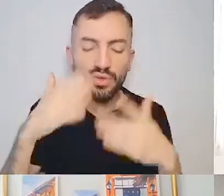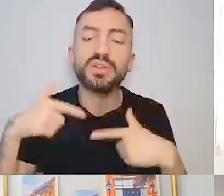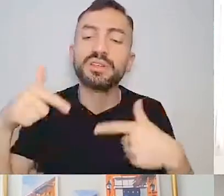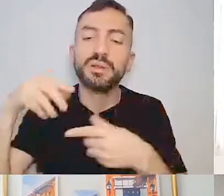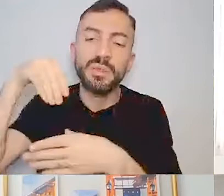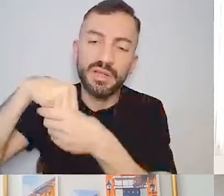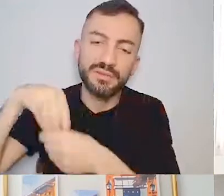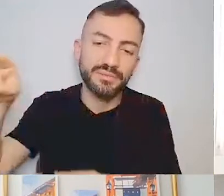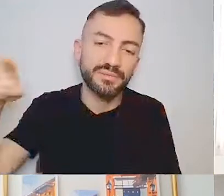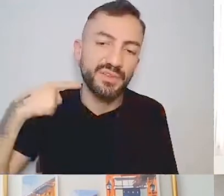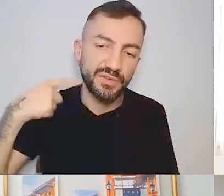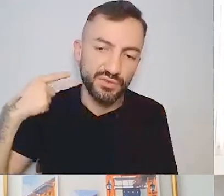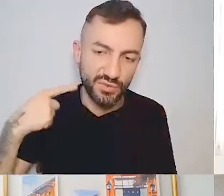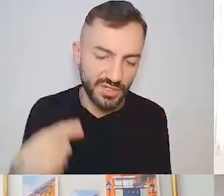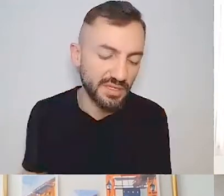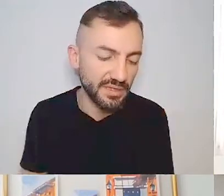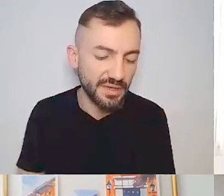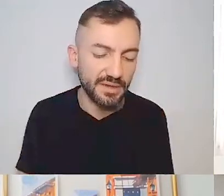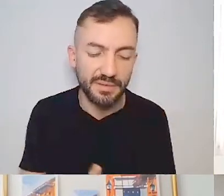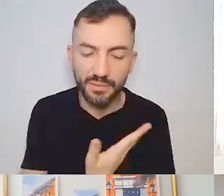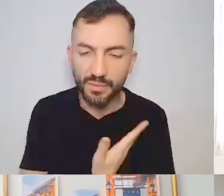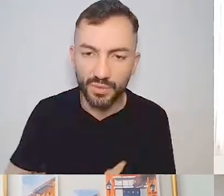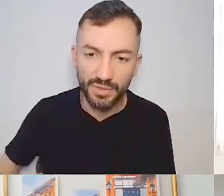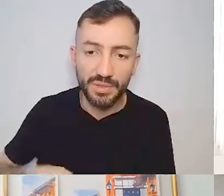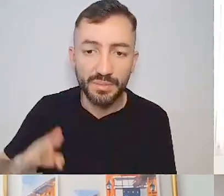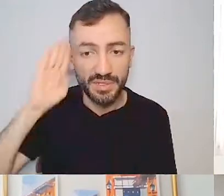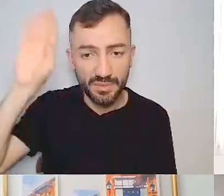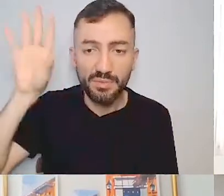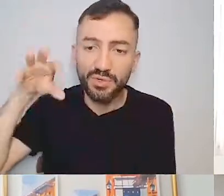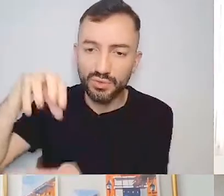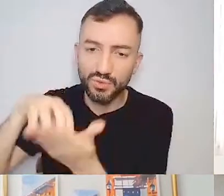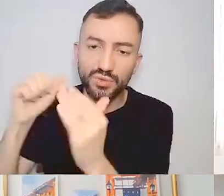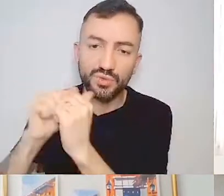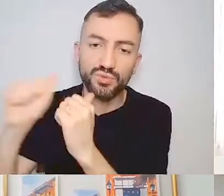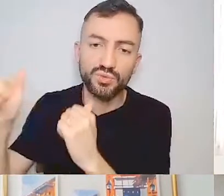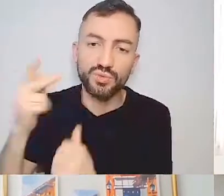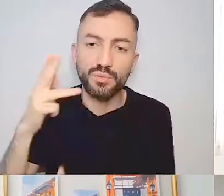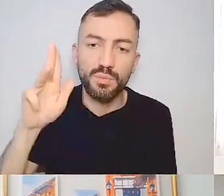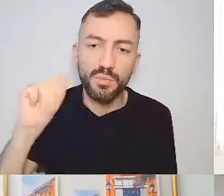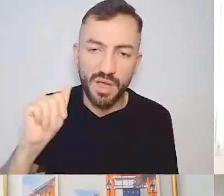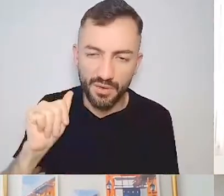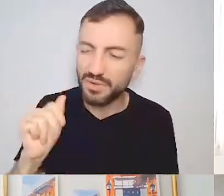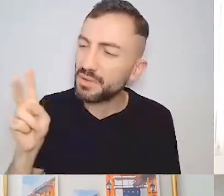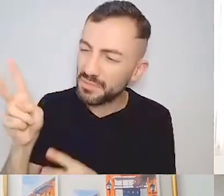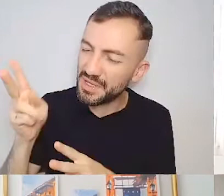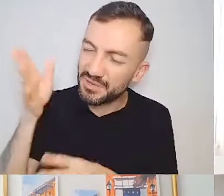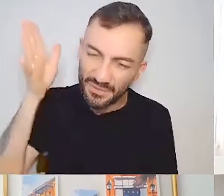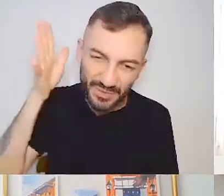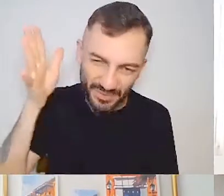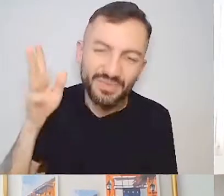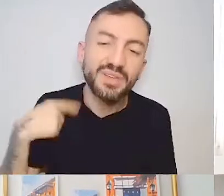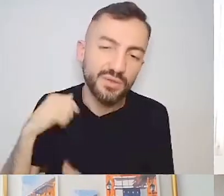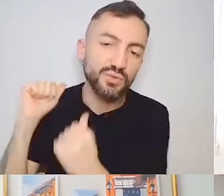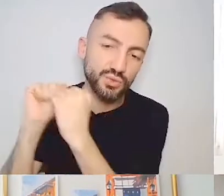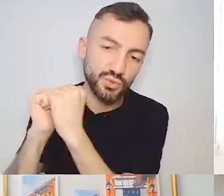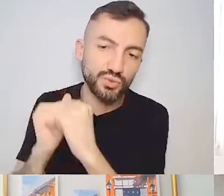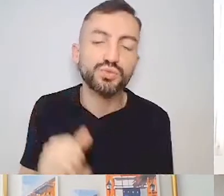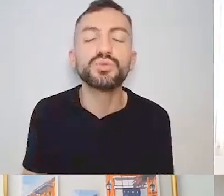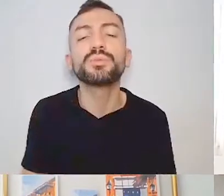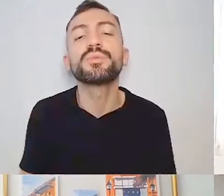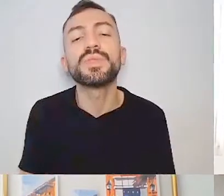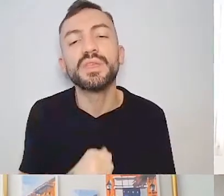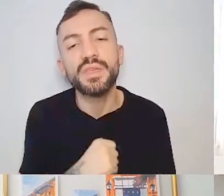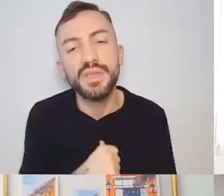na Defensoria, mais especificamente no NUDEM, junto com a Paula, que acabou de fazer a fala. O meu pedido